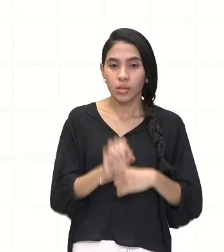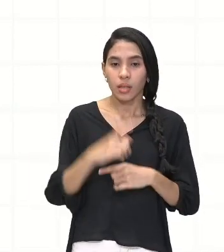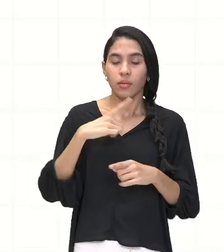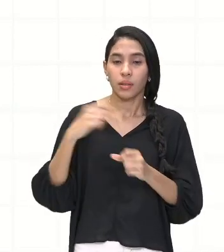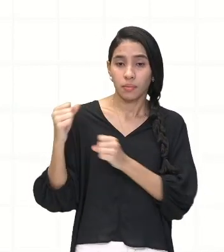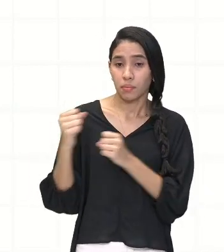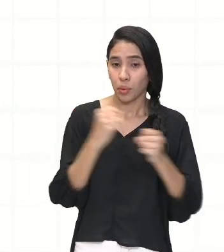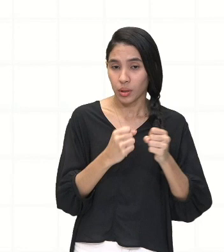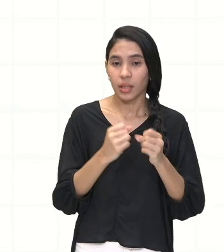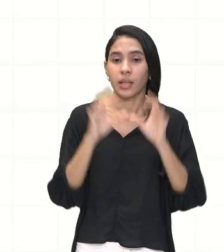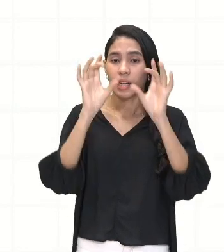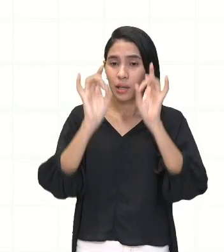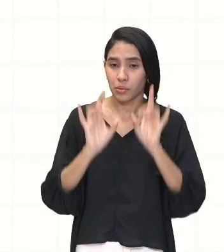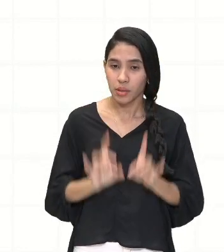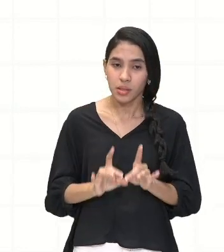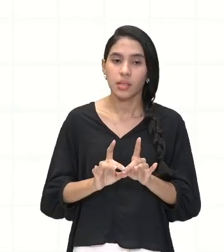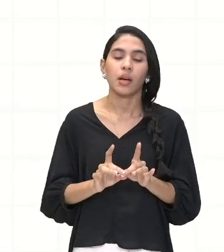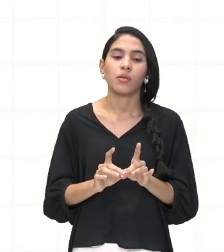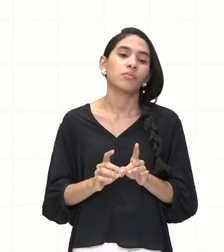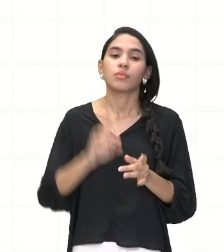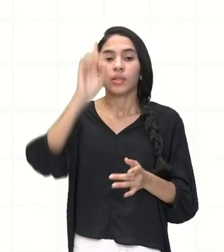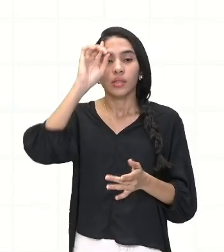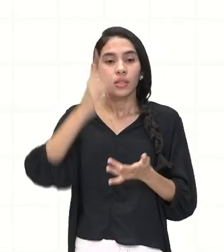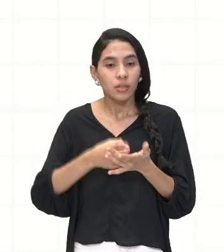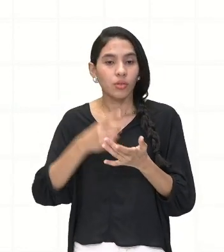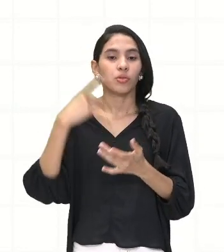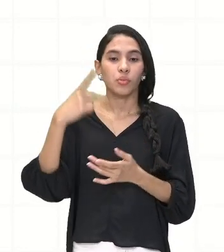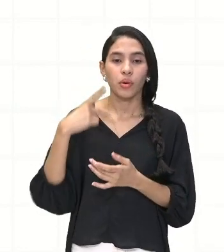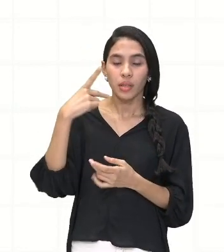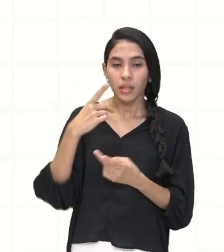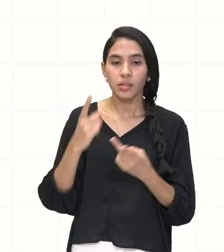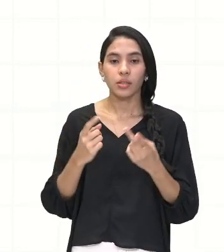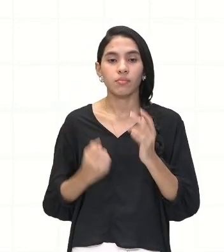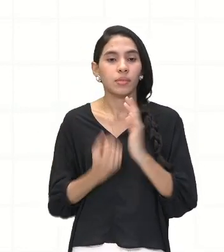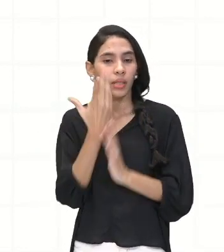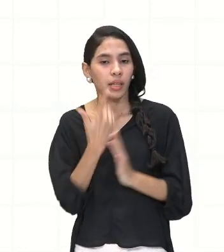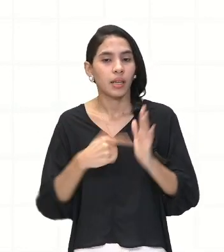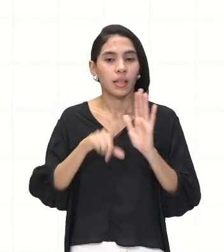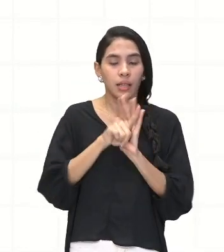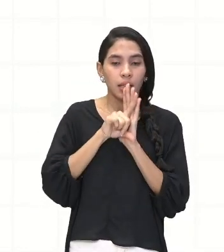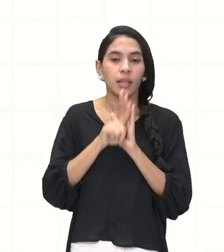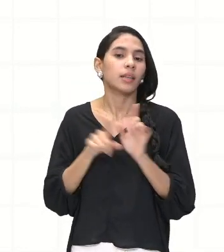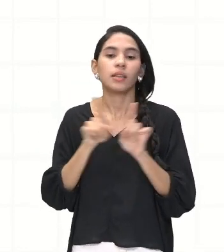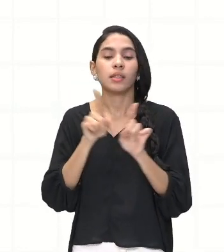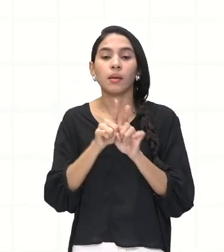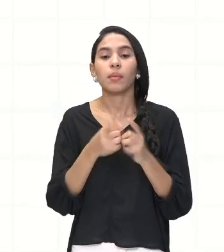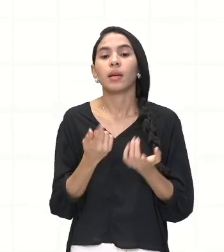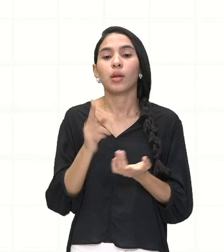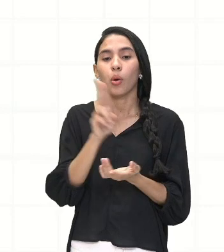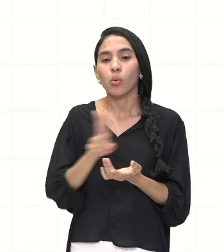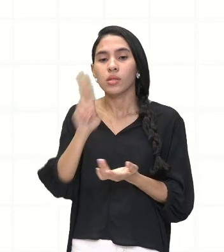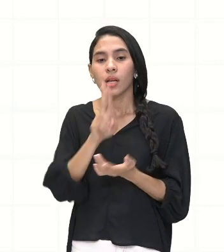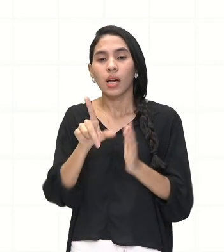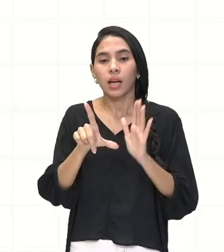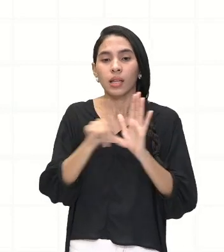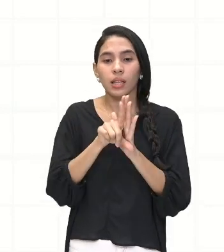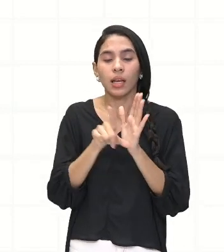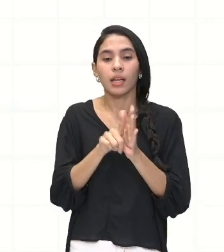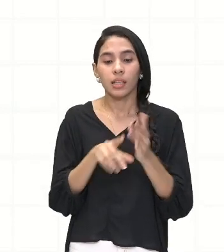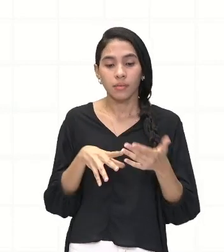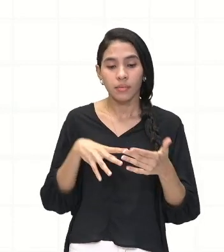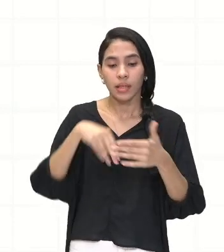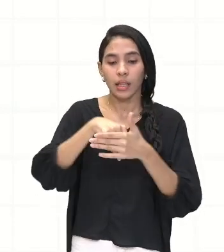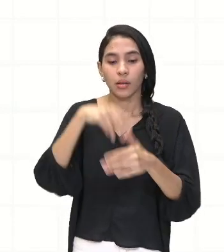poder exclusivo de tomar decisões políticas, legislar e aplicar leis dentro de suas